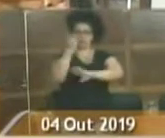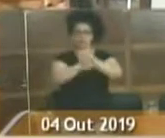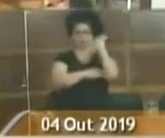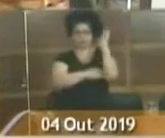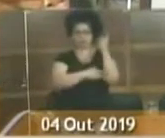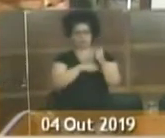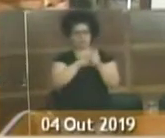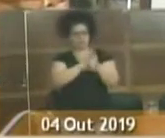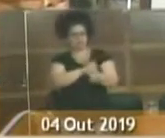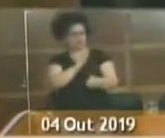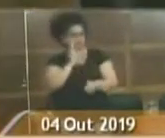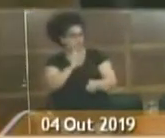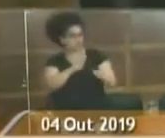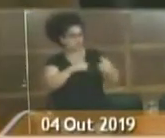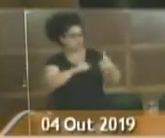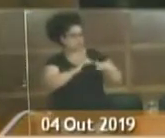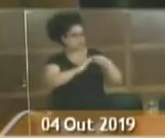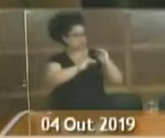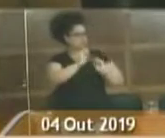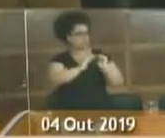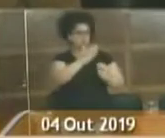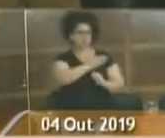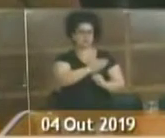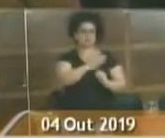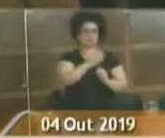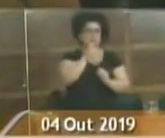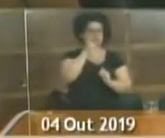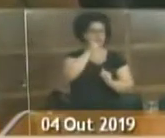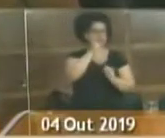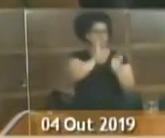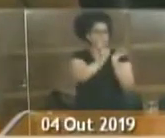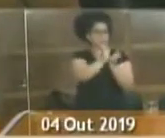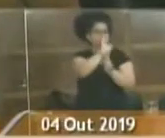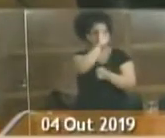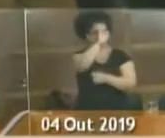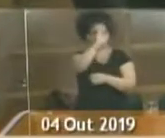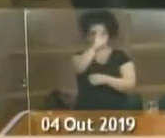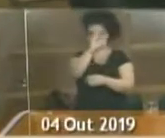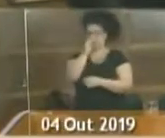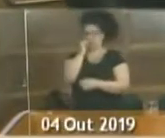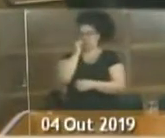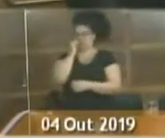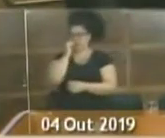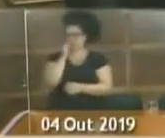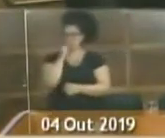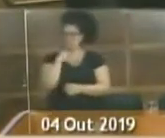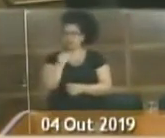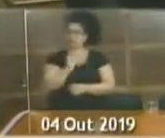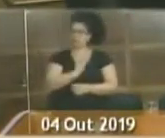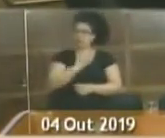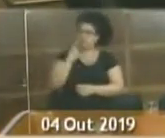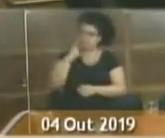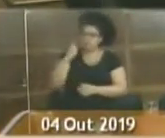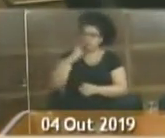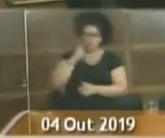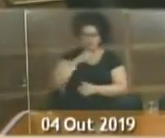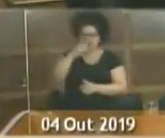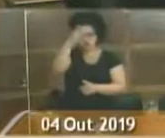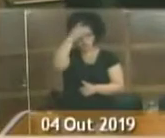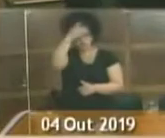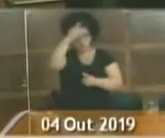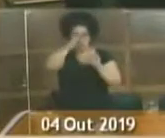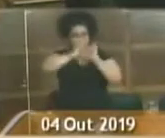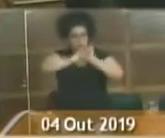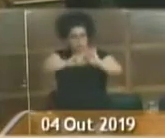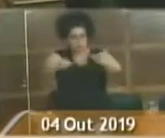o trabalho das meninas, da Patrícia, da Karen e do Eric. E que nós possamos conscientizar as